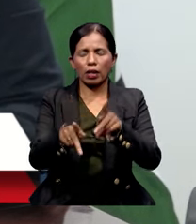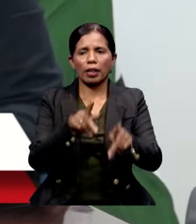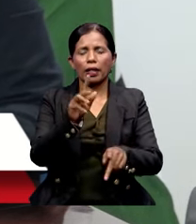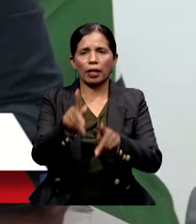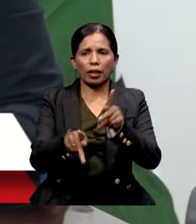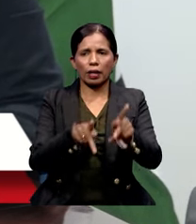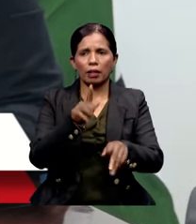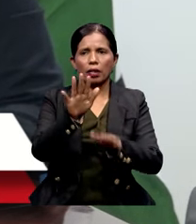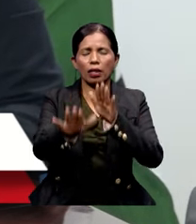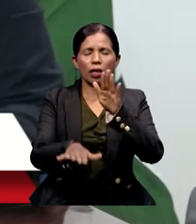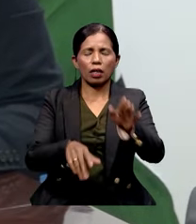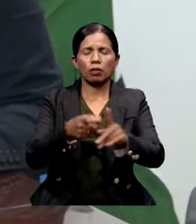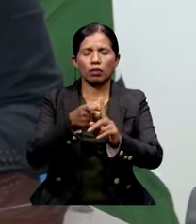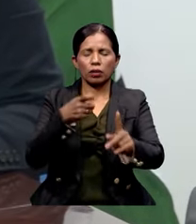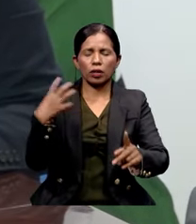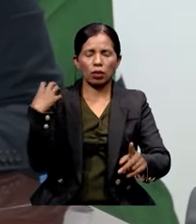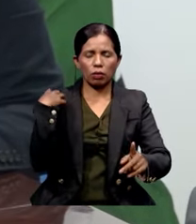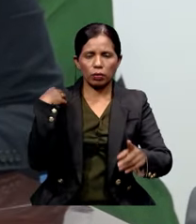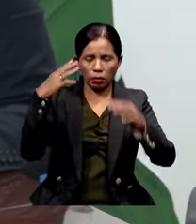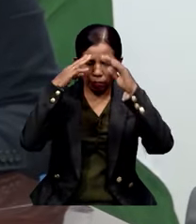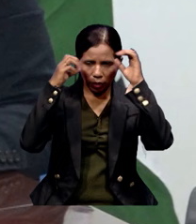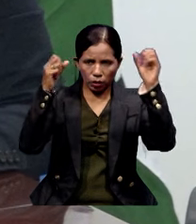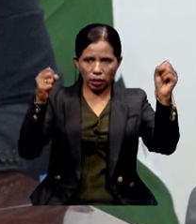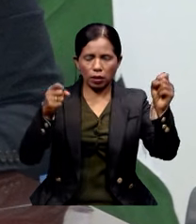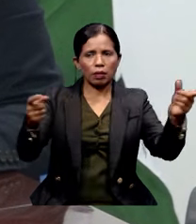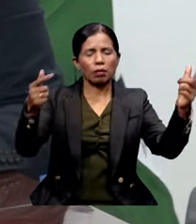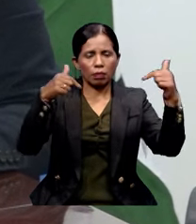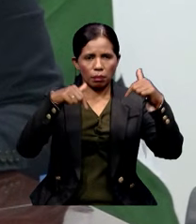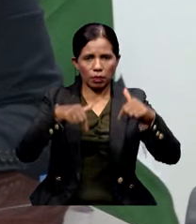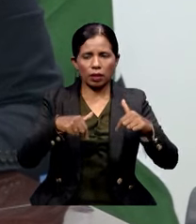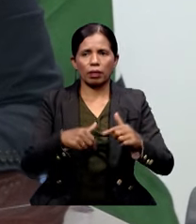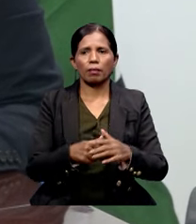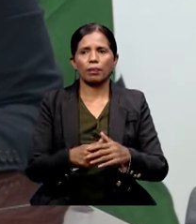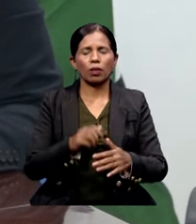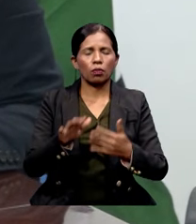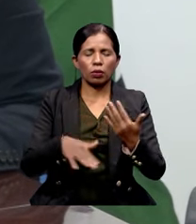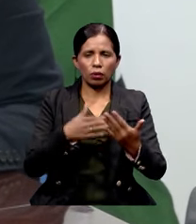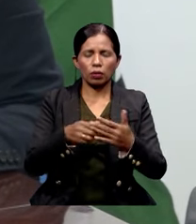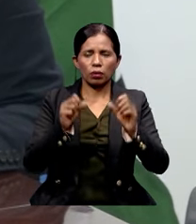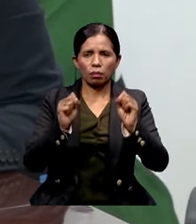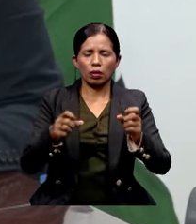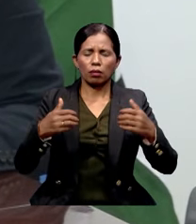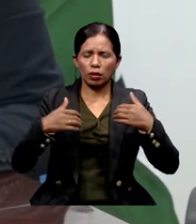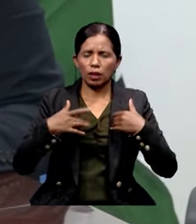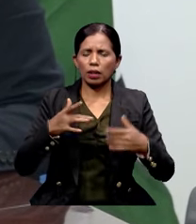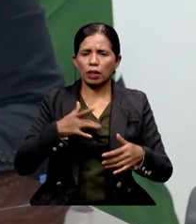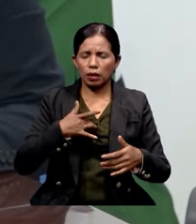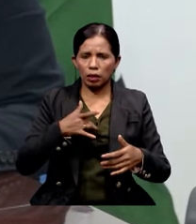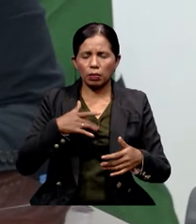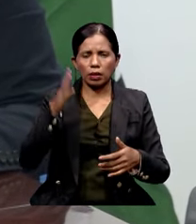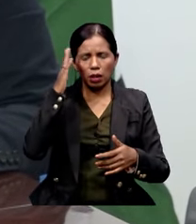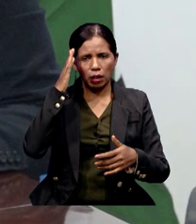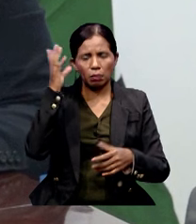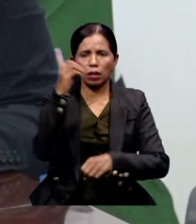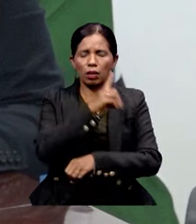husi Palacio Presidente, mai rotunda né atu nune hututu beli ye sentimento de reflexão valoro